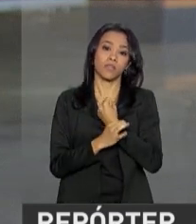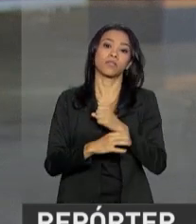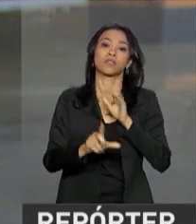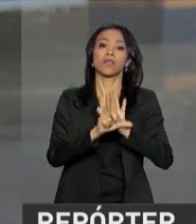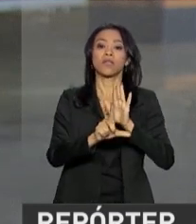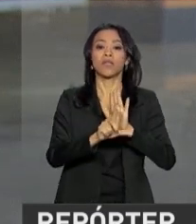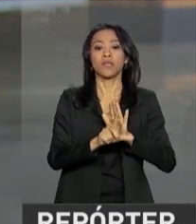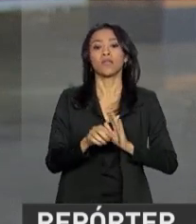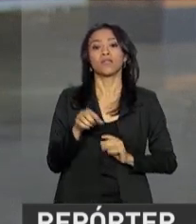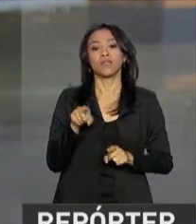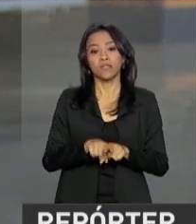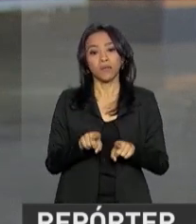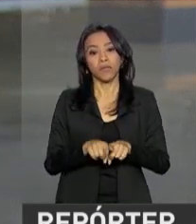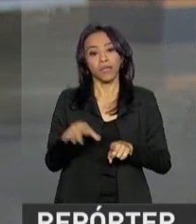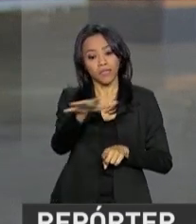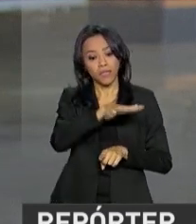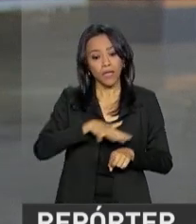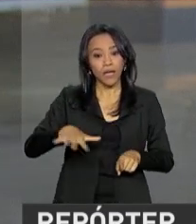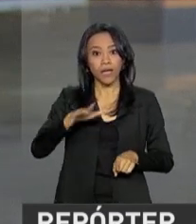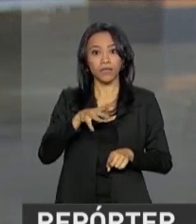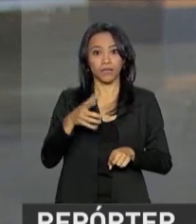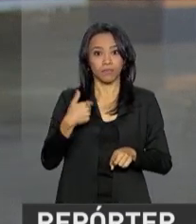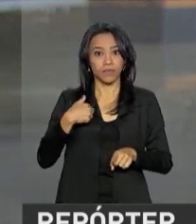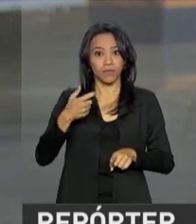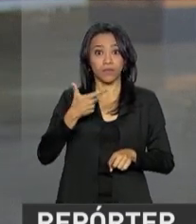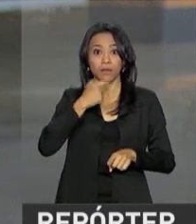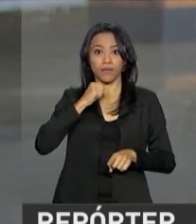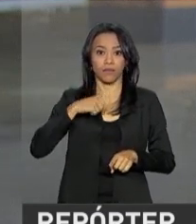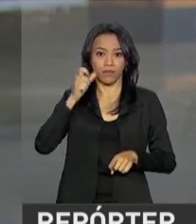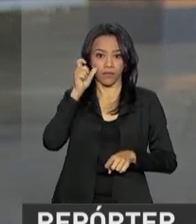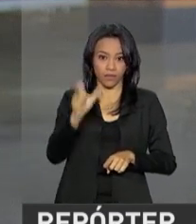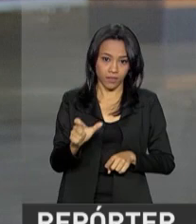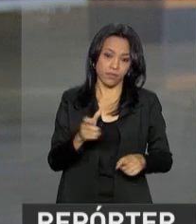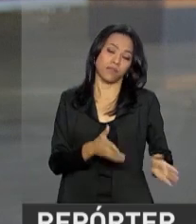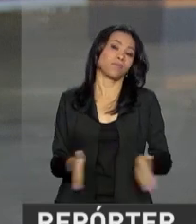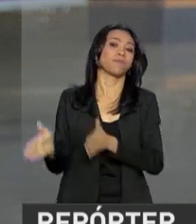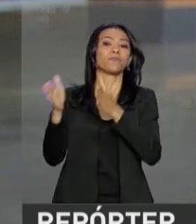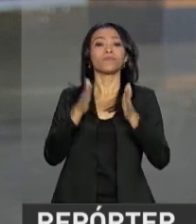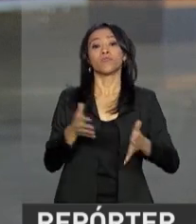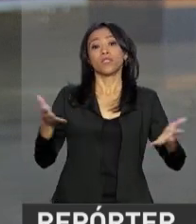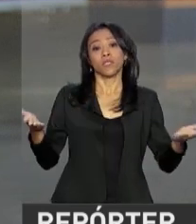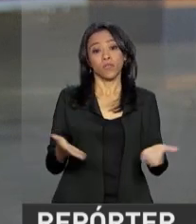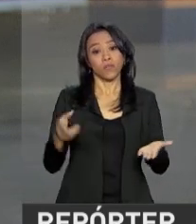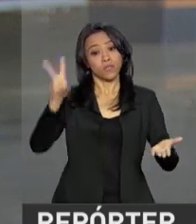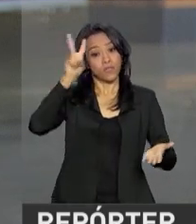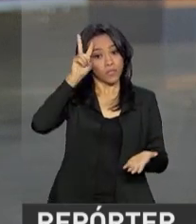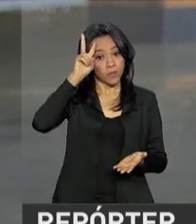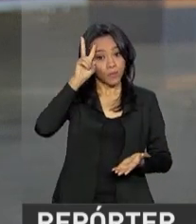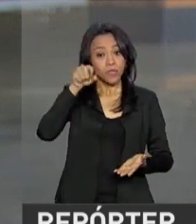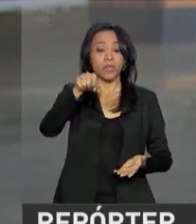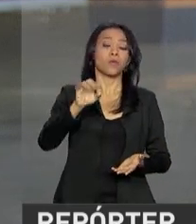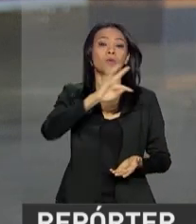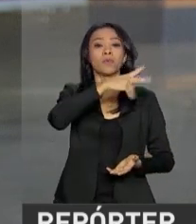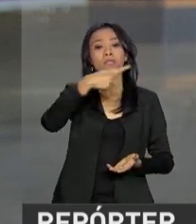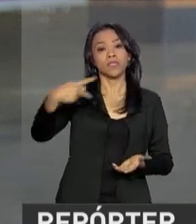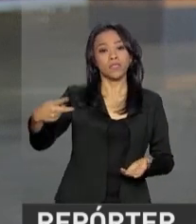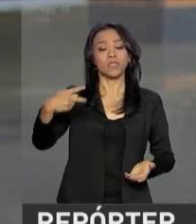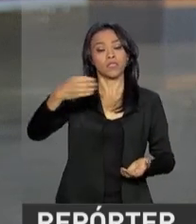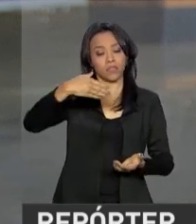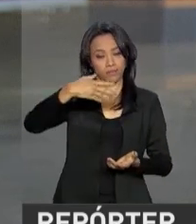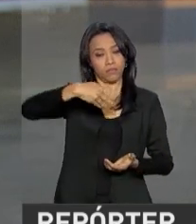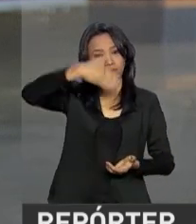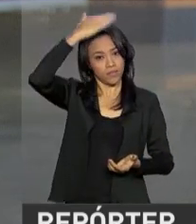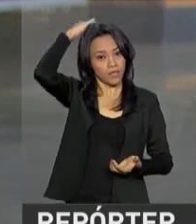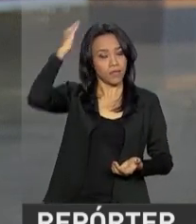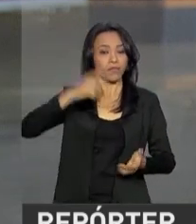pressionar o segmento mais atrativo a investimentos bom e nesta segunda-feira o presidente michel temer sancionou a lei que vai permitir a